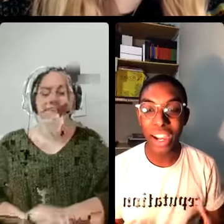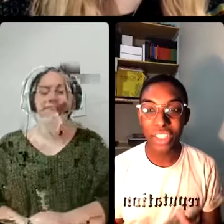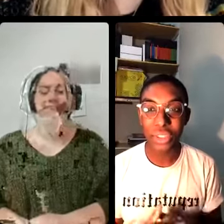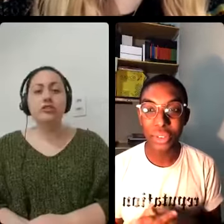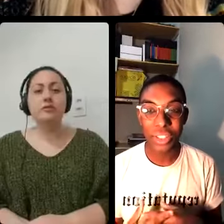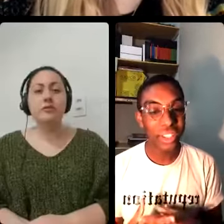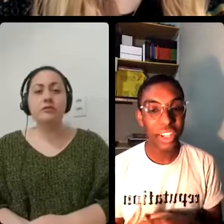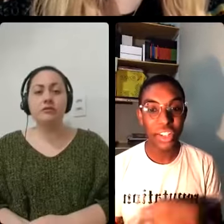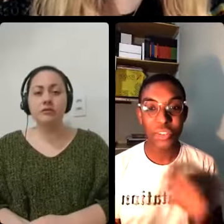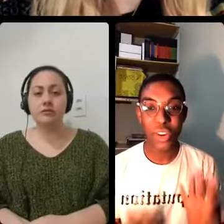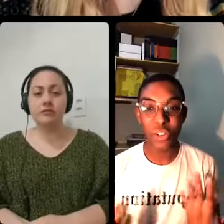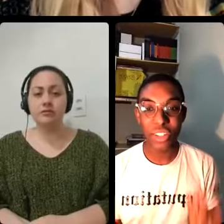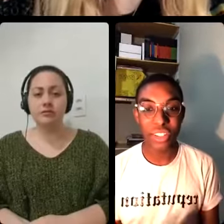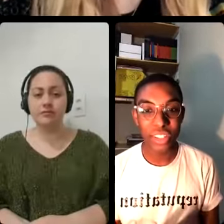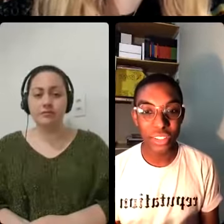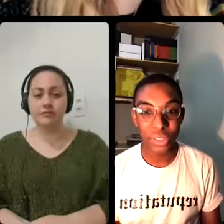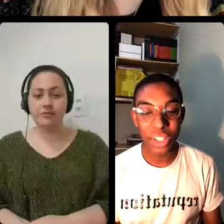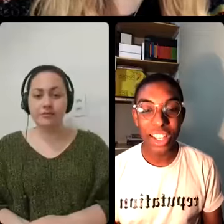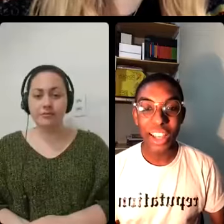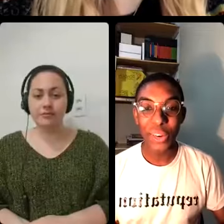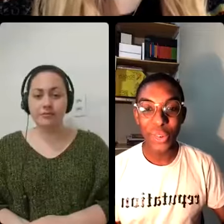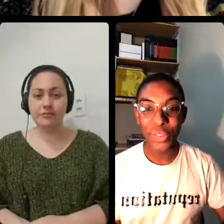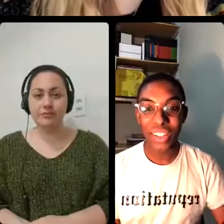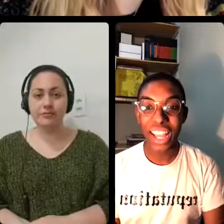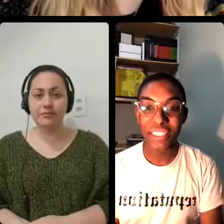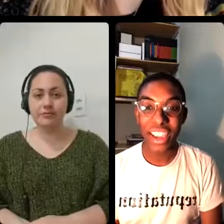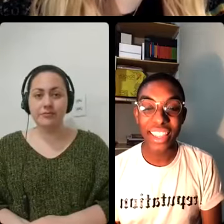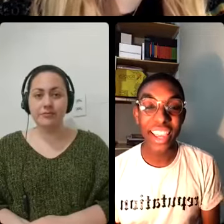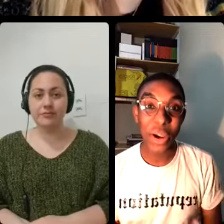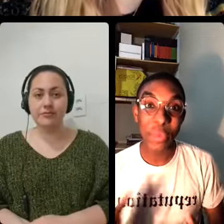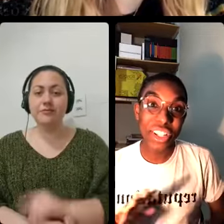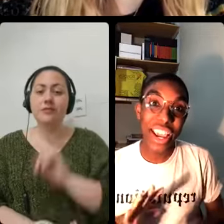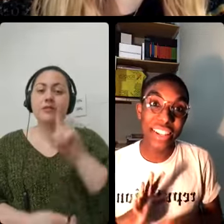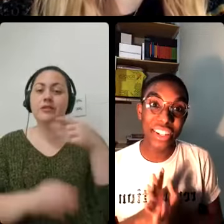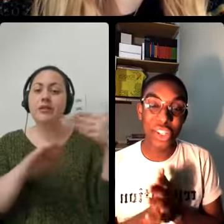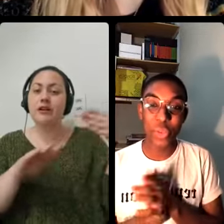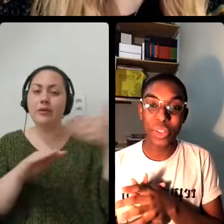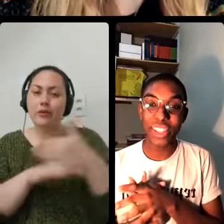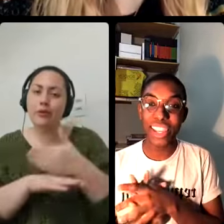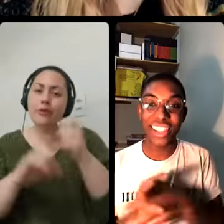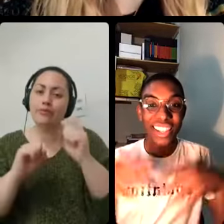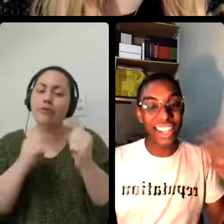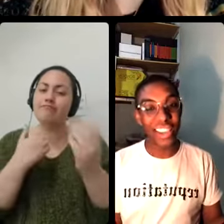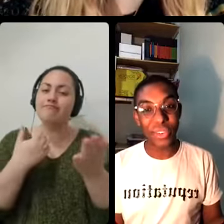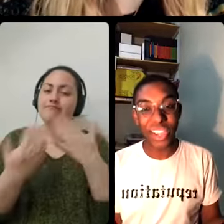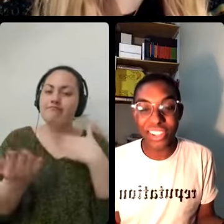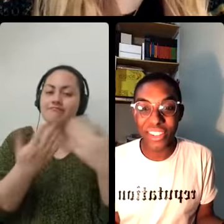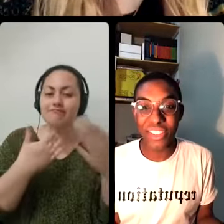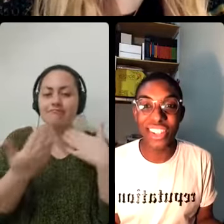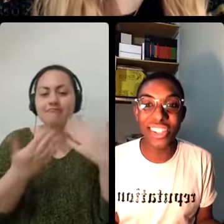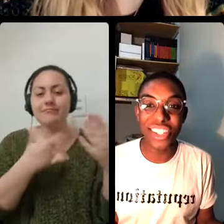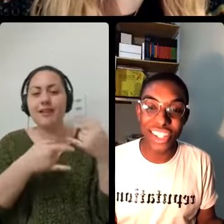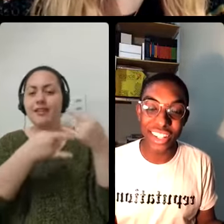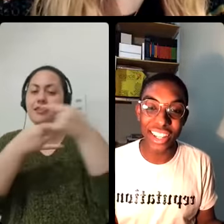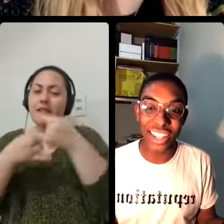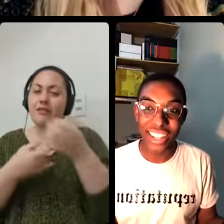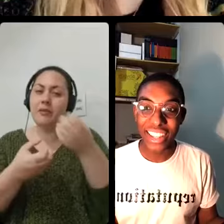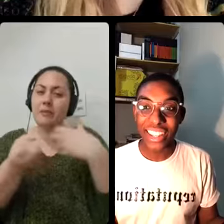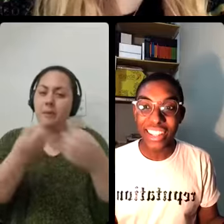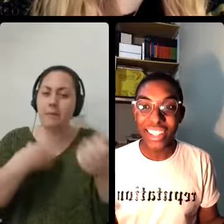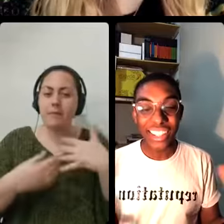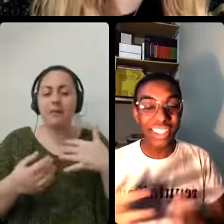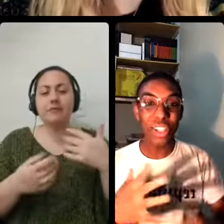aqui embaixo. A gente vai conversando ao longo da live. A ideia realmente é essa, a gente poder entender o que significa esse dia,